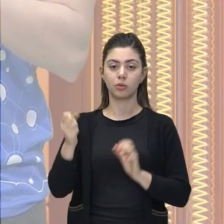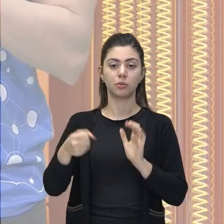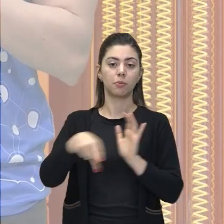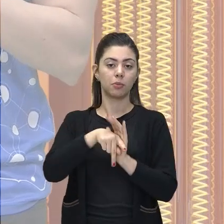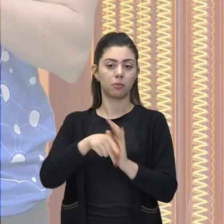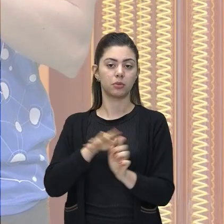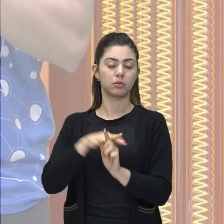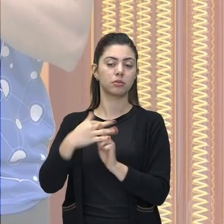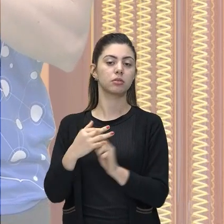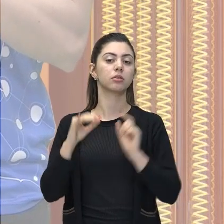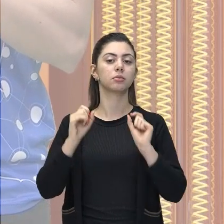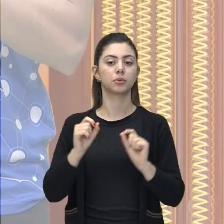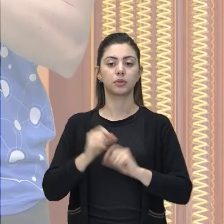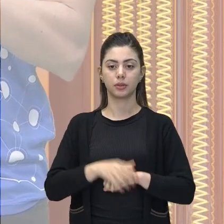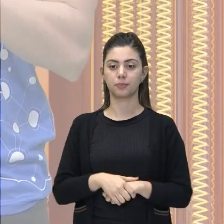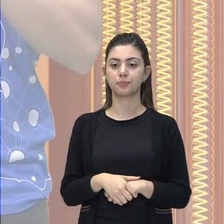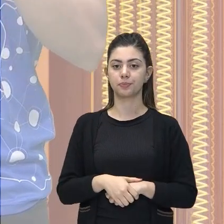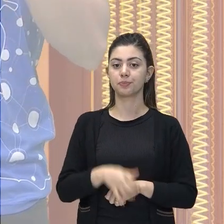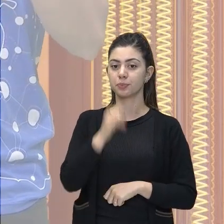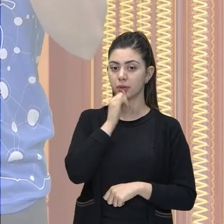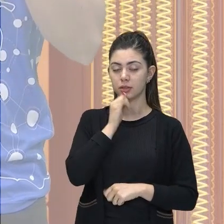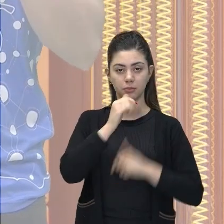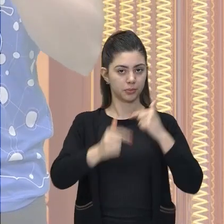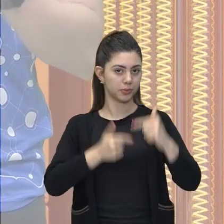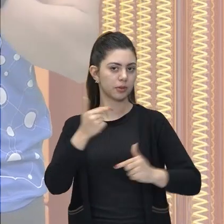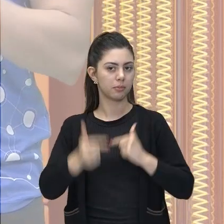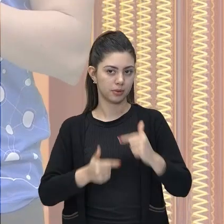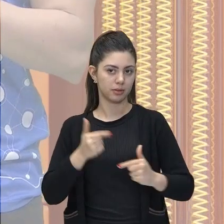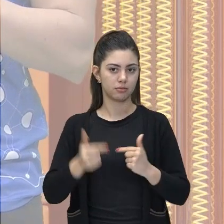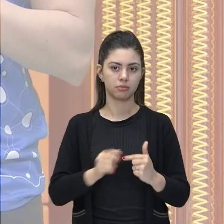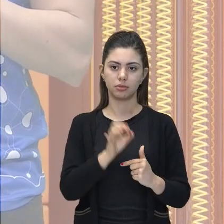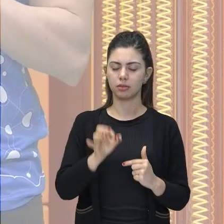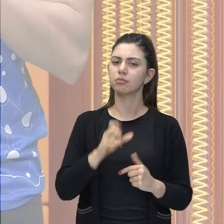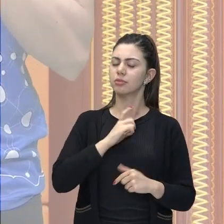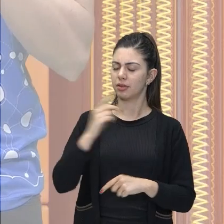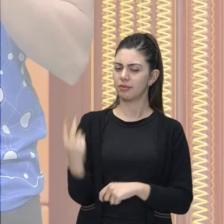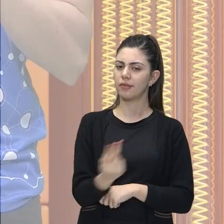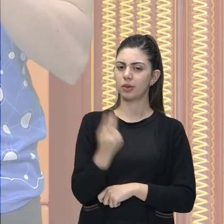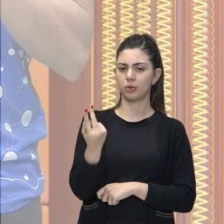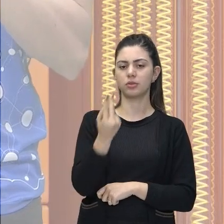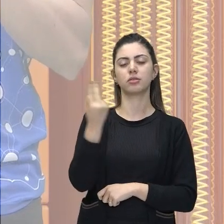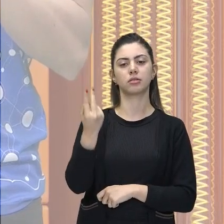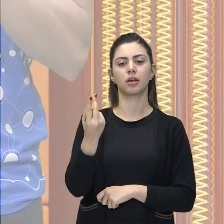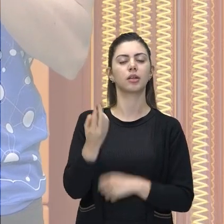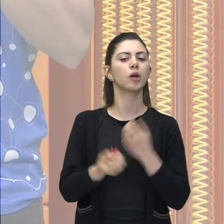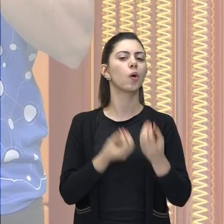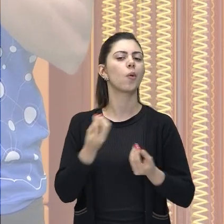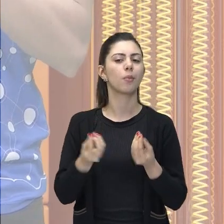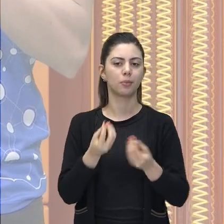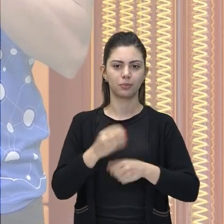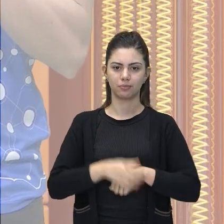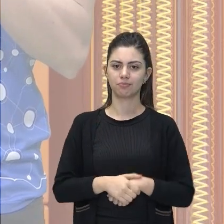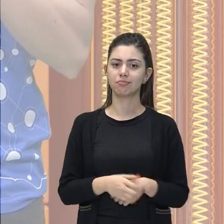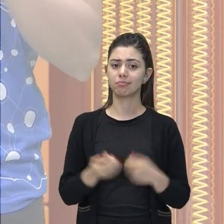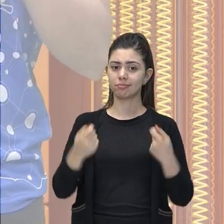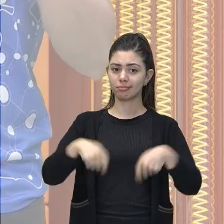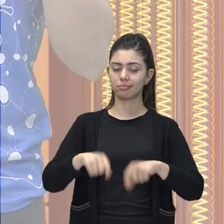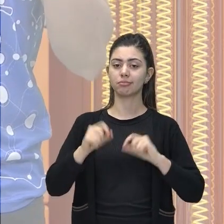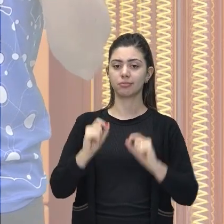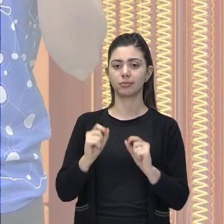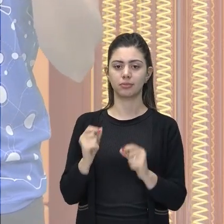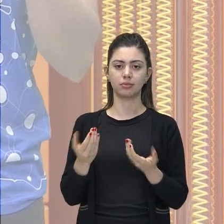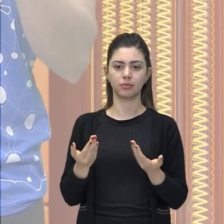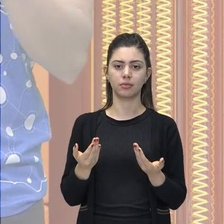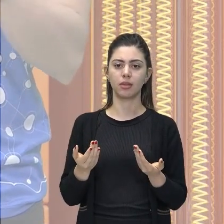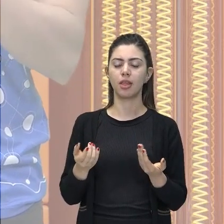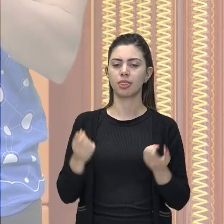tá? É a questão do trabalho. O trabalho ele é valorizado como uma contribuição para benefício